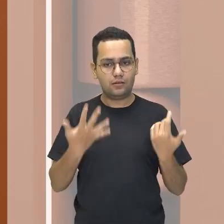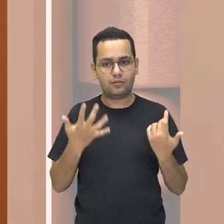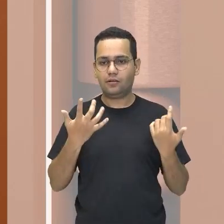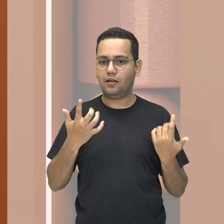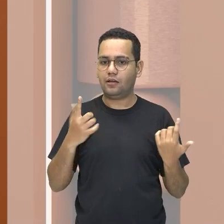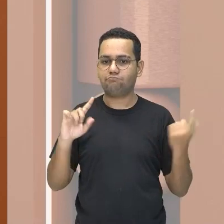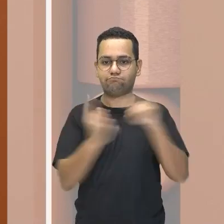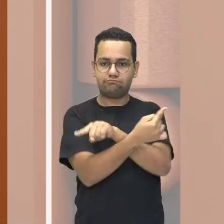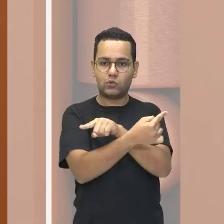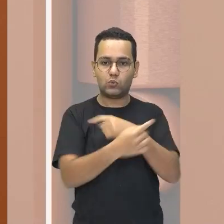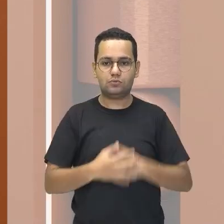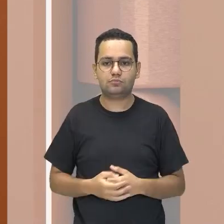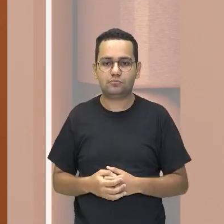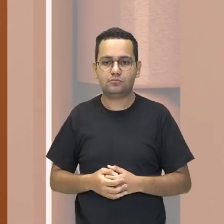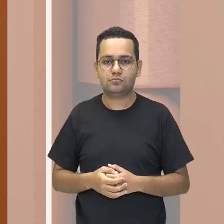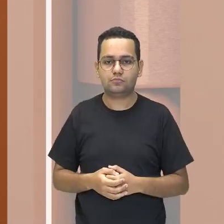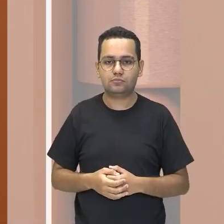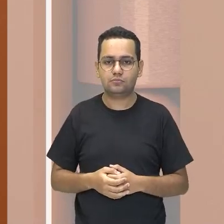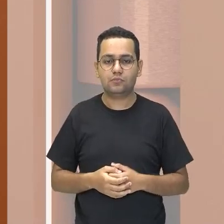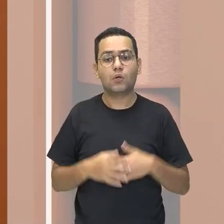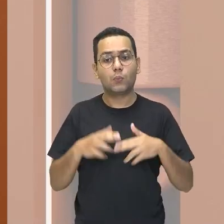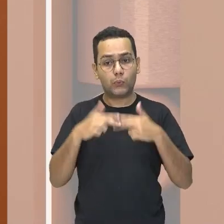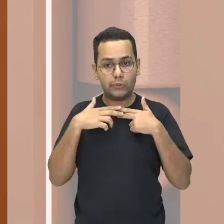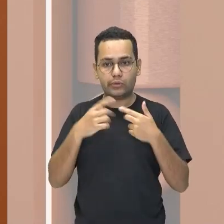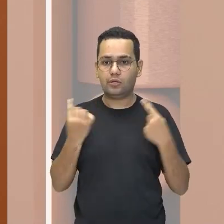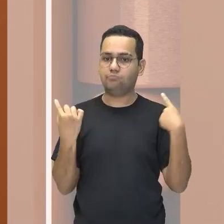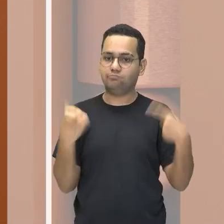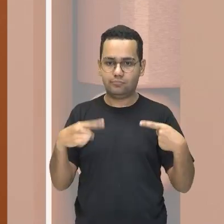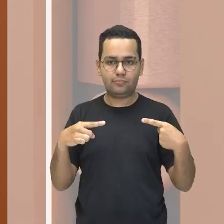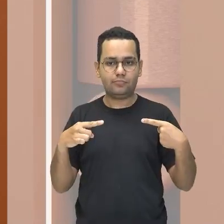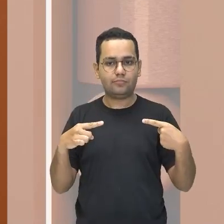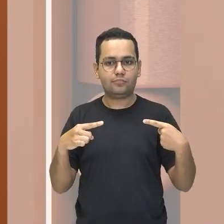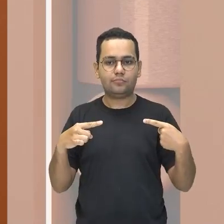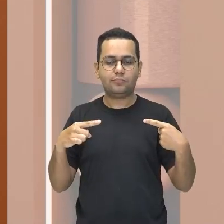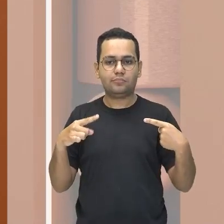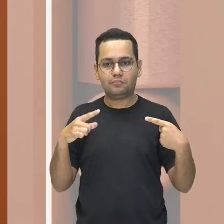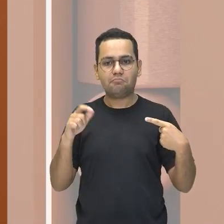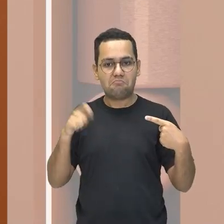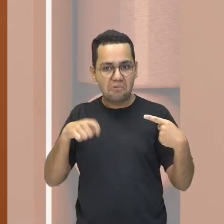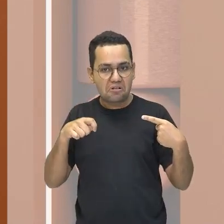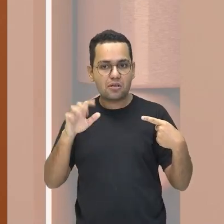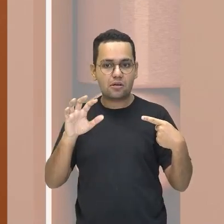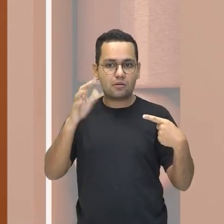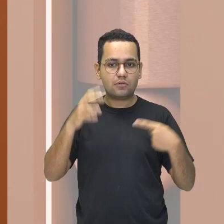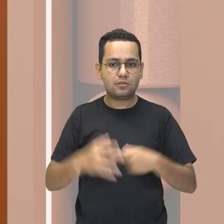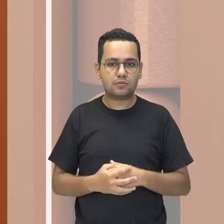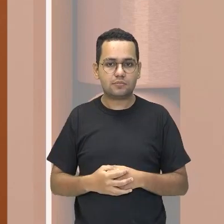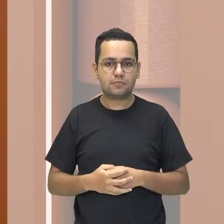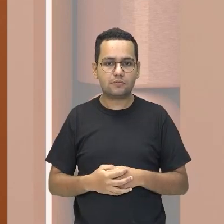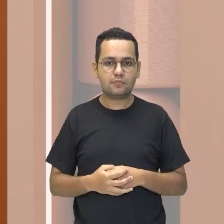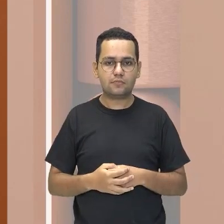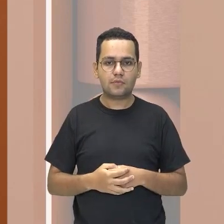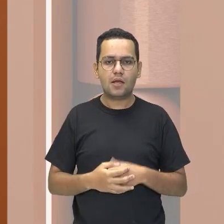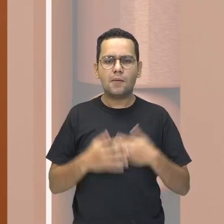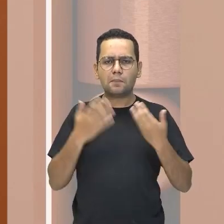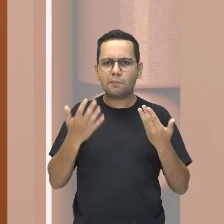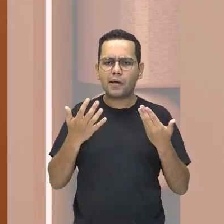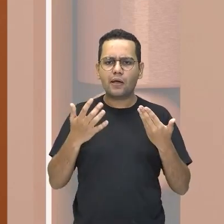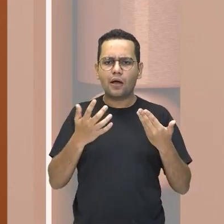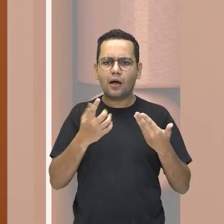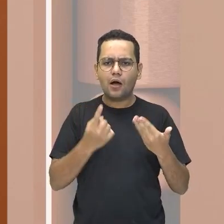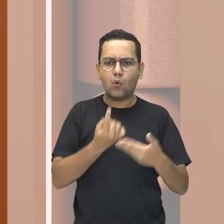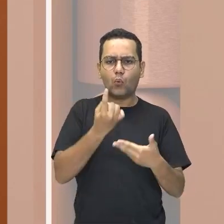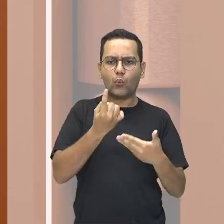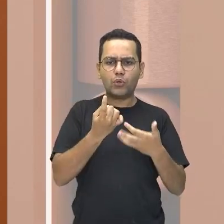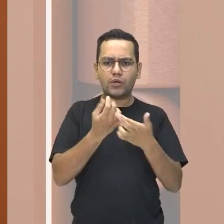pessoal. Um conflito era iminente. A única coisa que impediu um conflito de fato entre essas duas nações